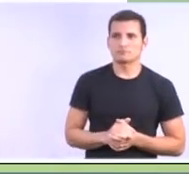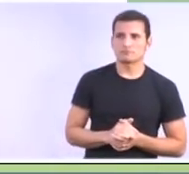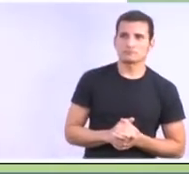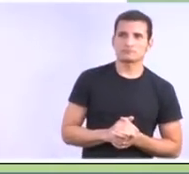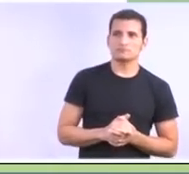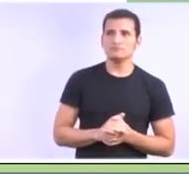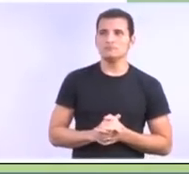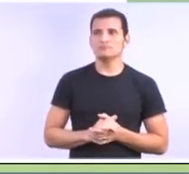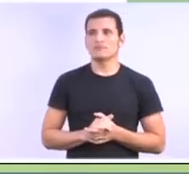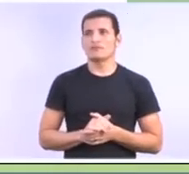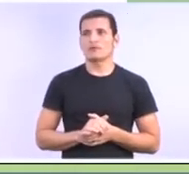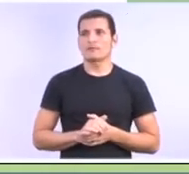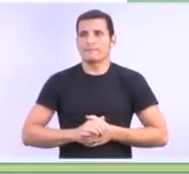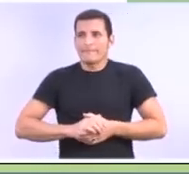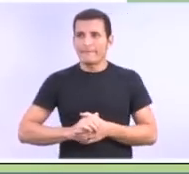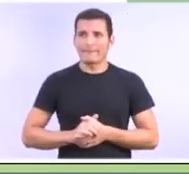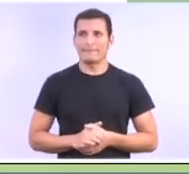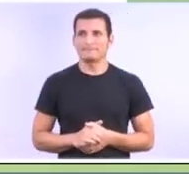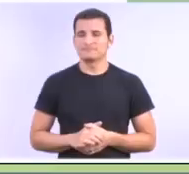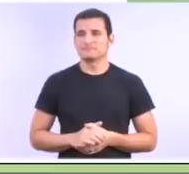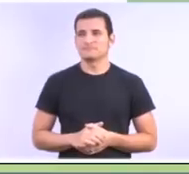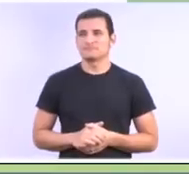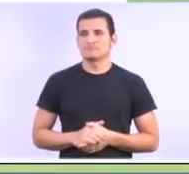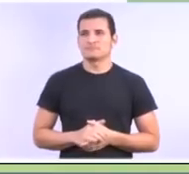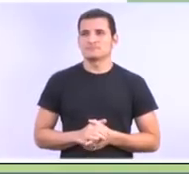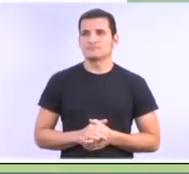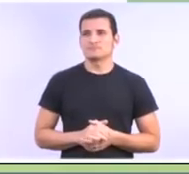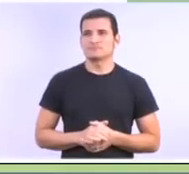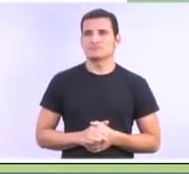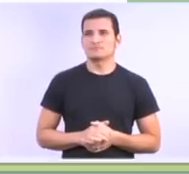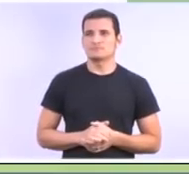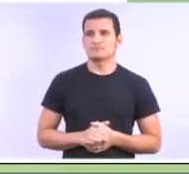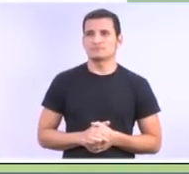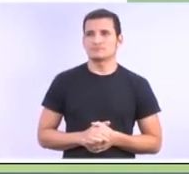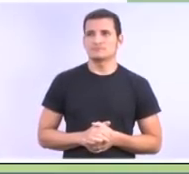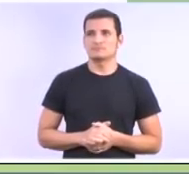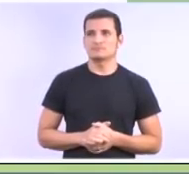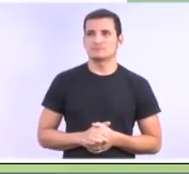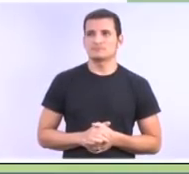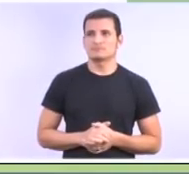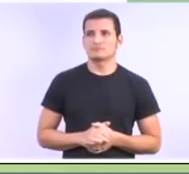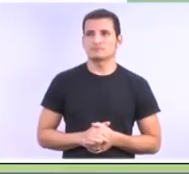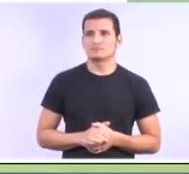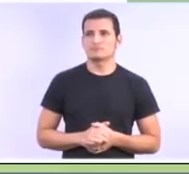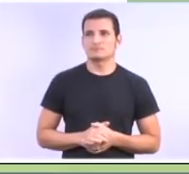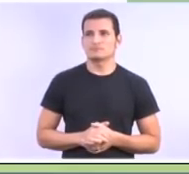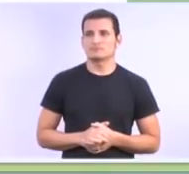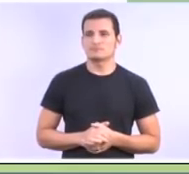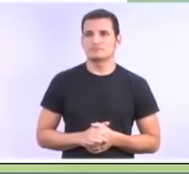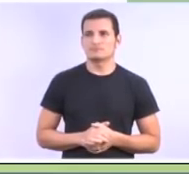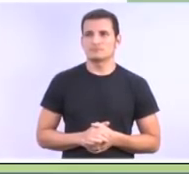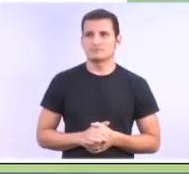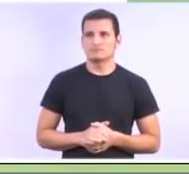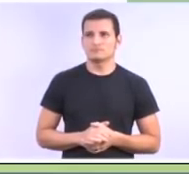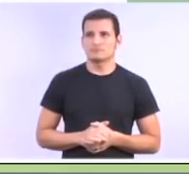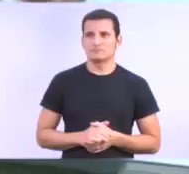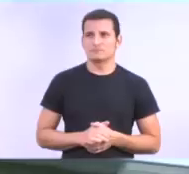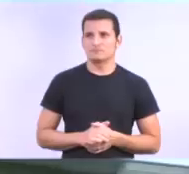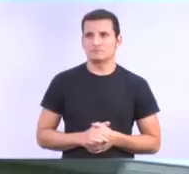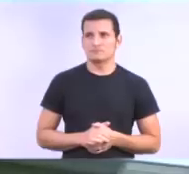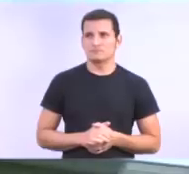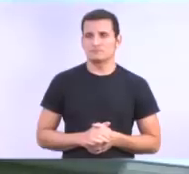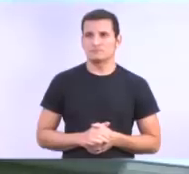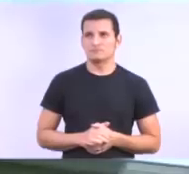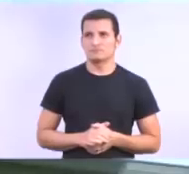fecha chaves, aspas duplas, porque é um número. E quando é número, eu não preciso colocar entre aspas, né? Perceba